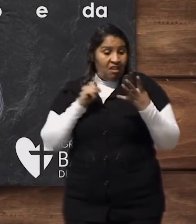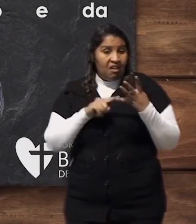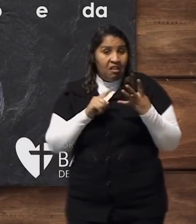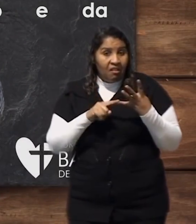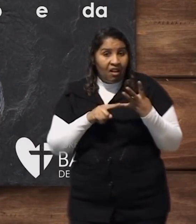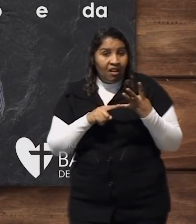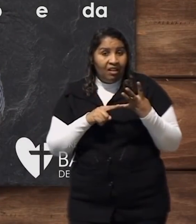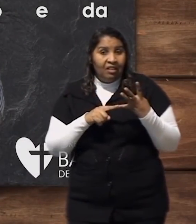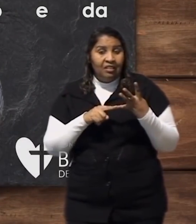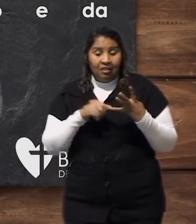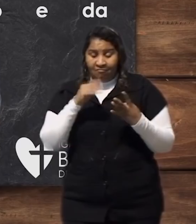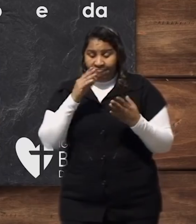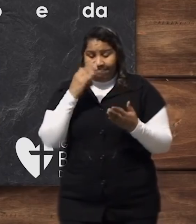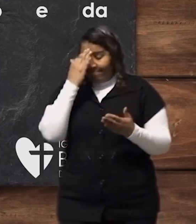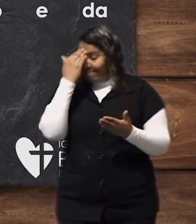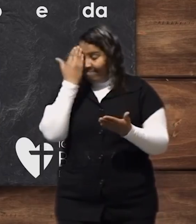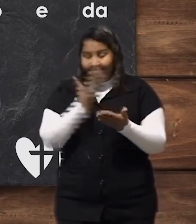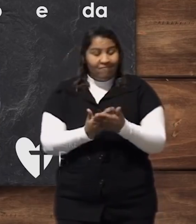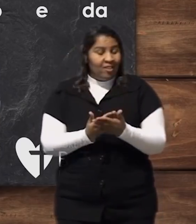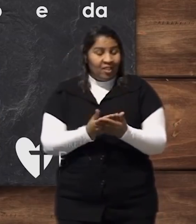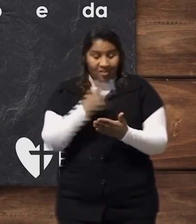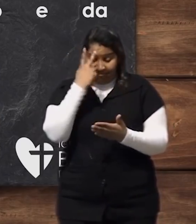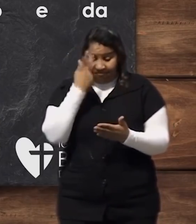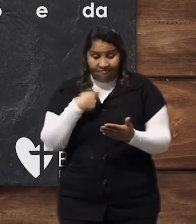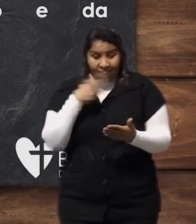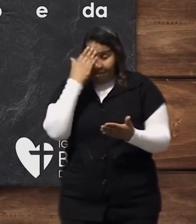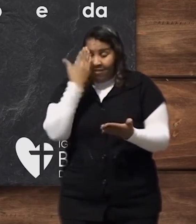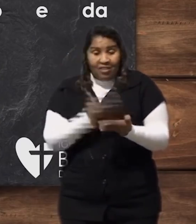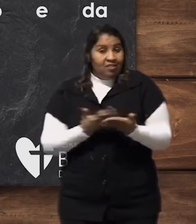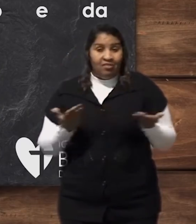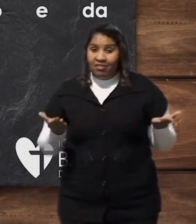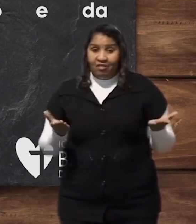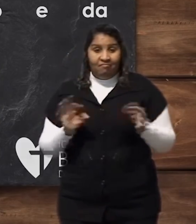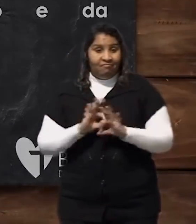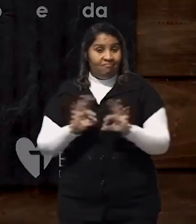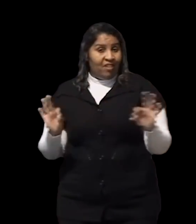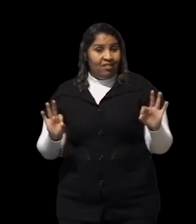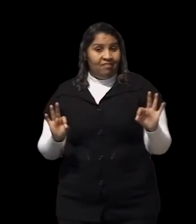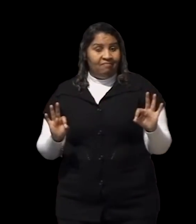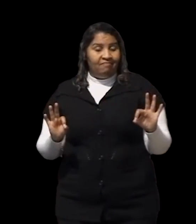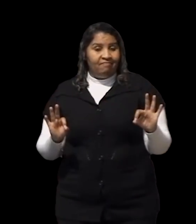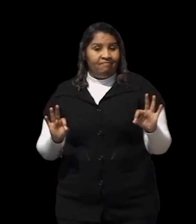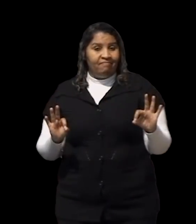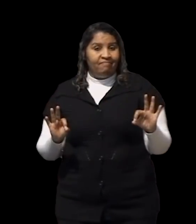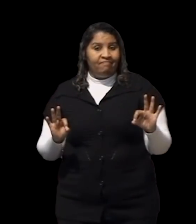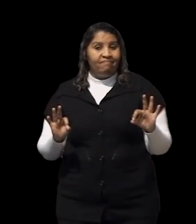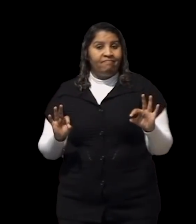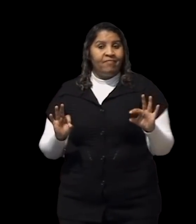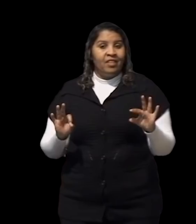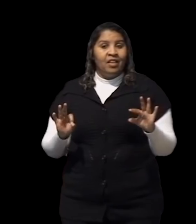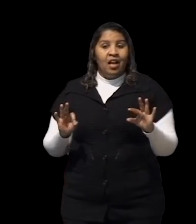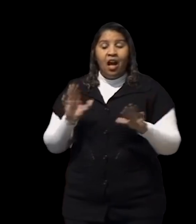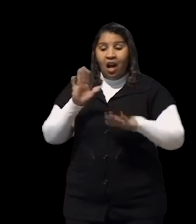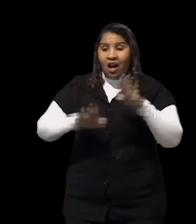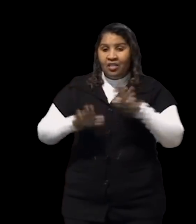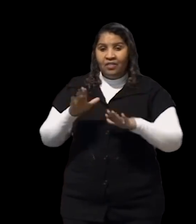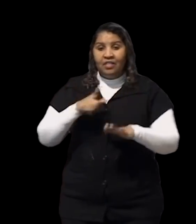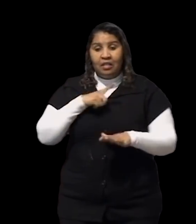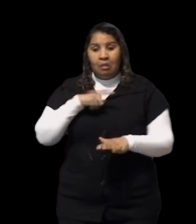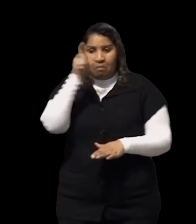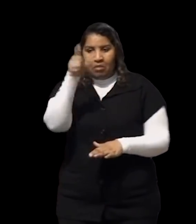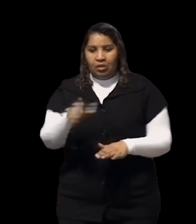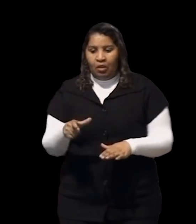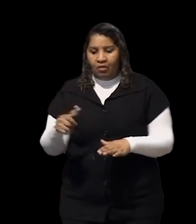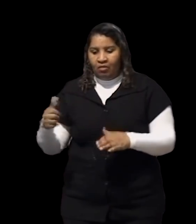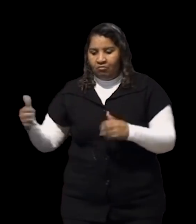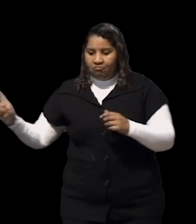e ele só boto próprio destino por incredulidade a gente que tá do lado da gente assim olha